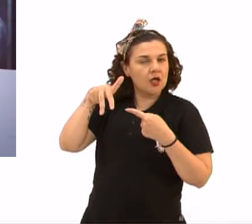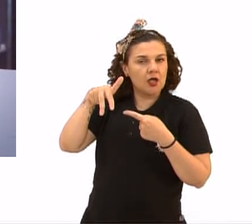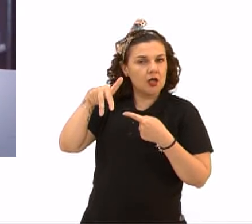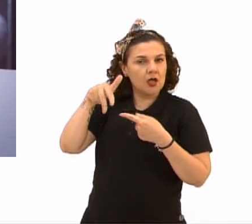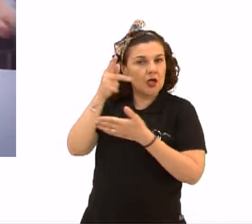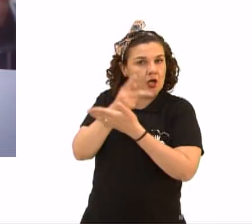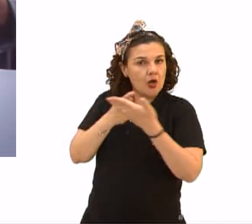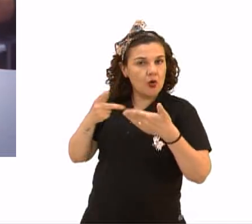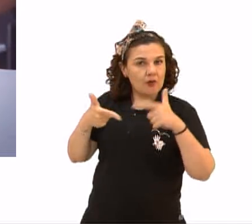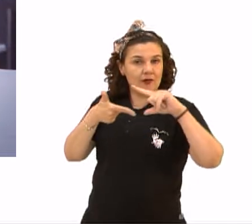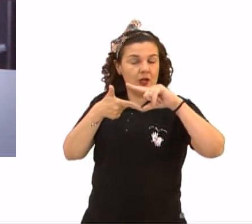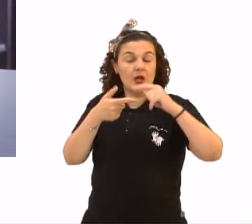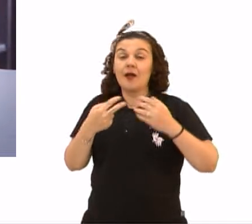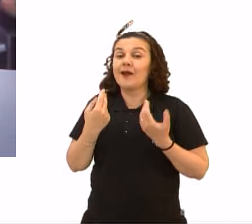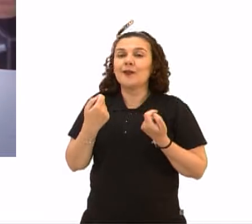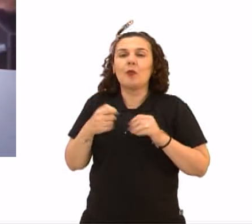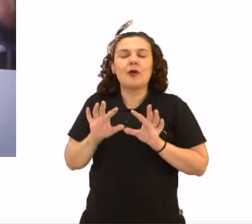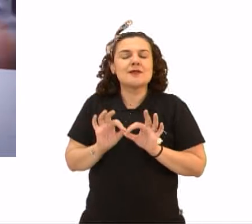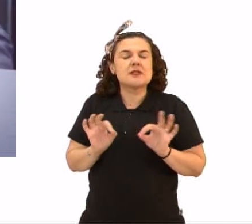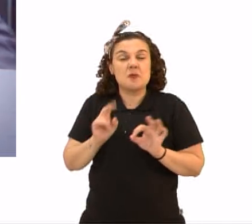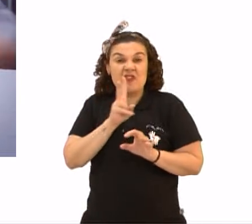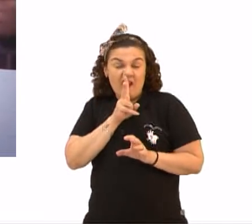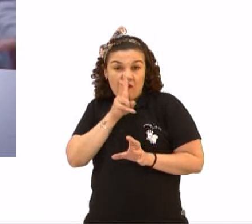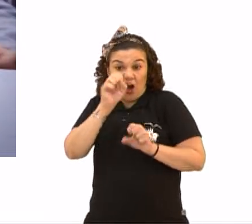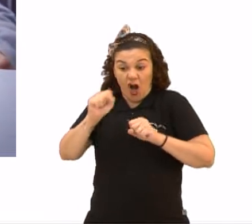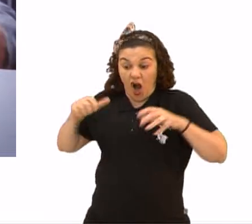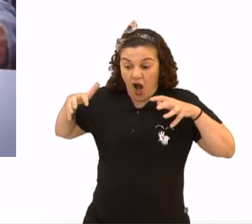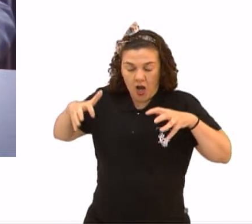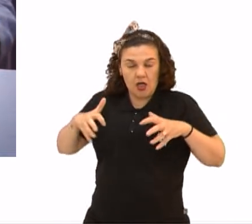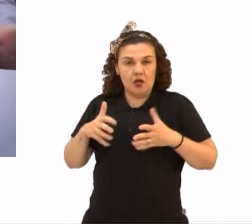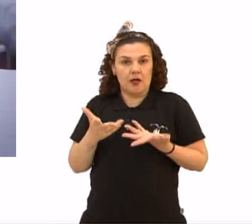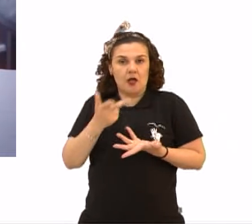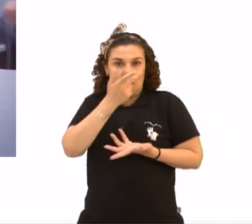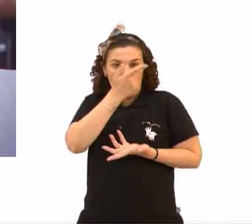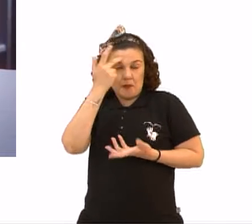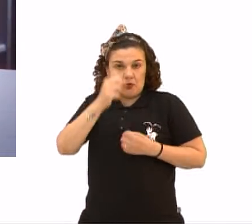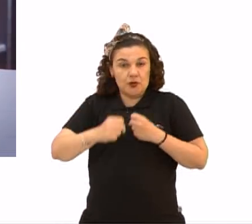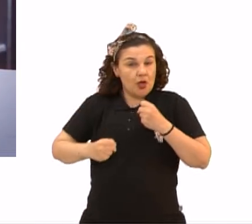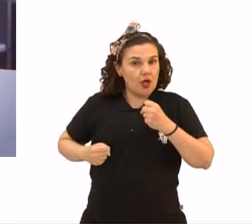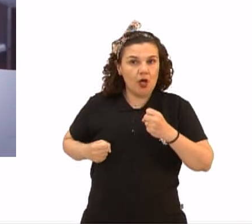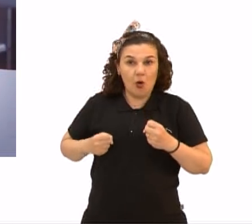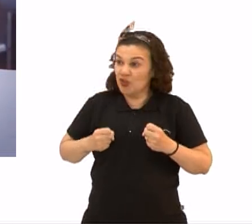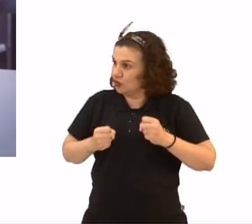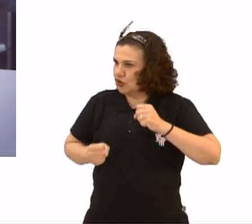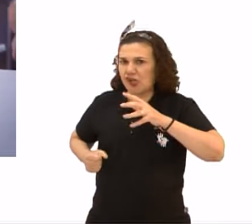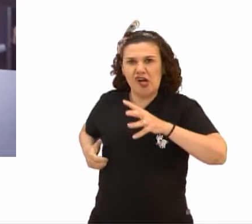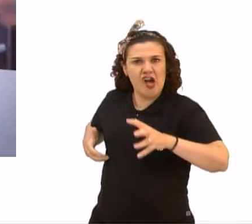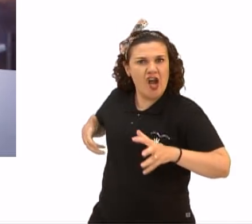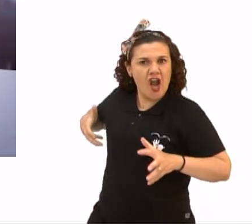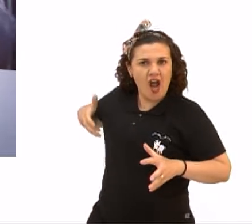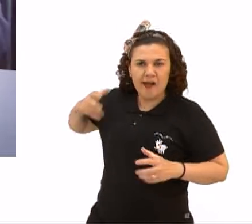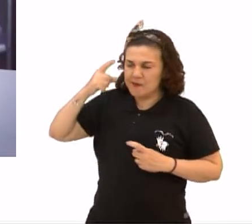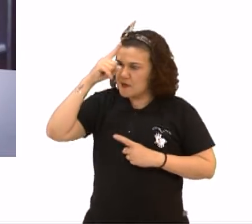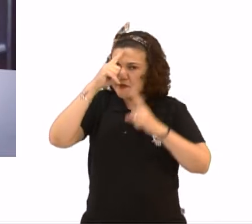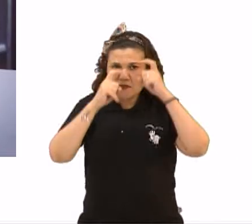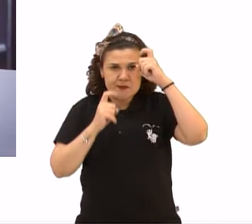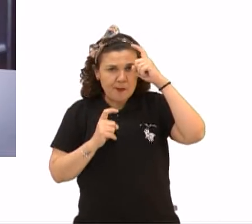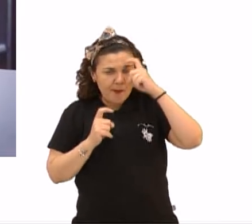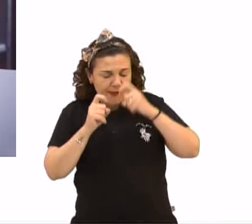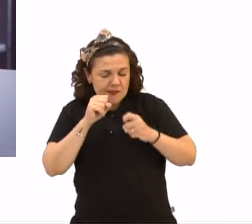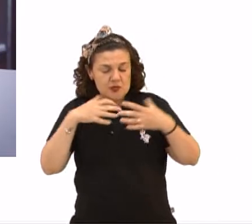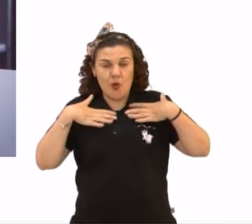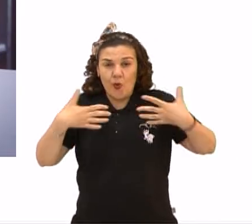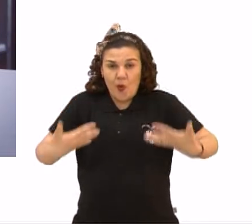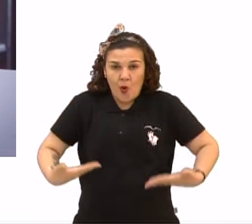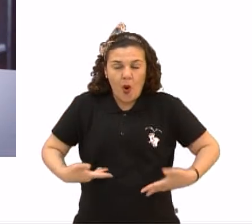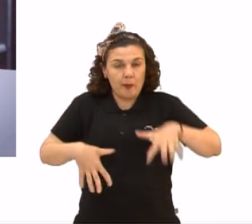quadrinho, nada pode ser sutil, tudo tem que ser intenso, assim, a personagem está correndo, ele não pode correr assim, ele tem que correr todo, sabe? Porque com